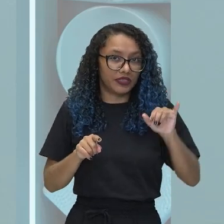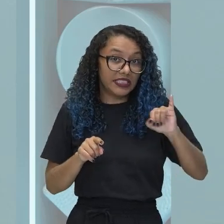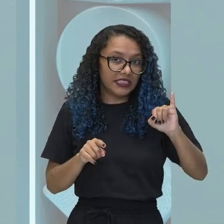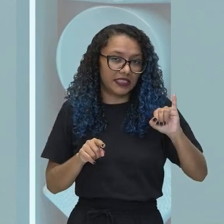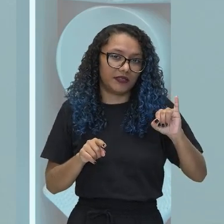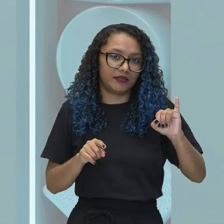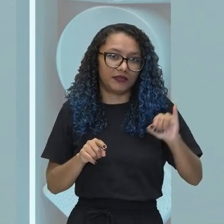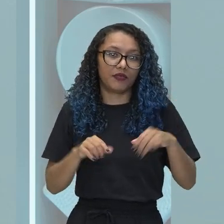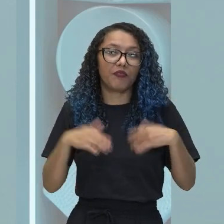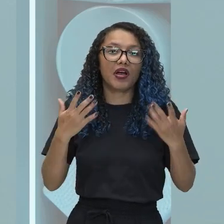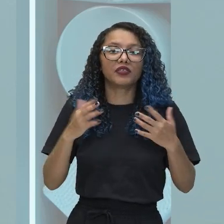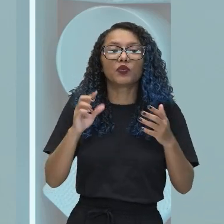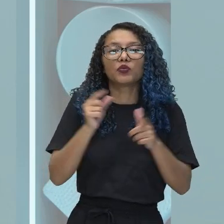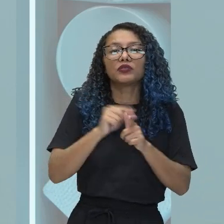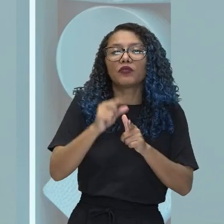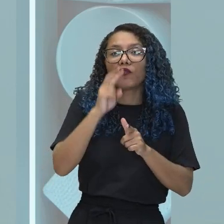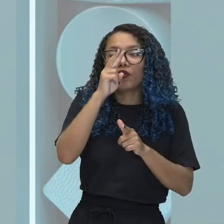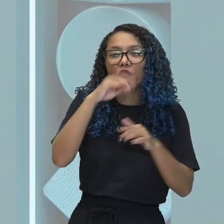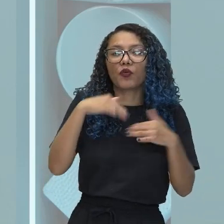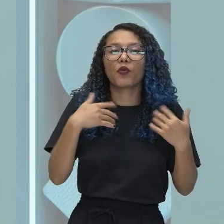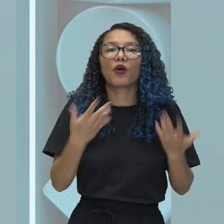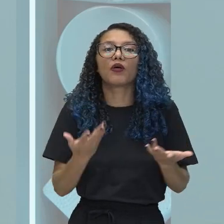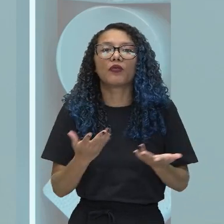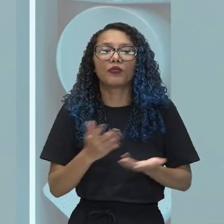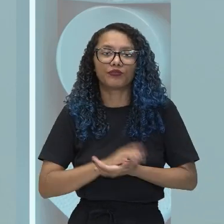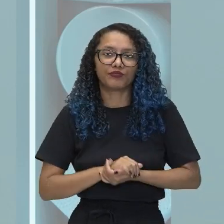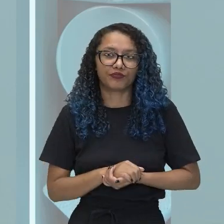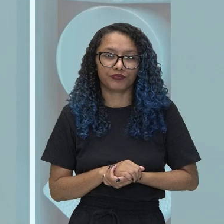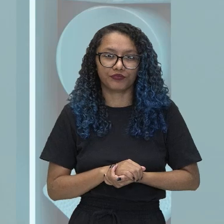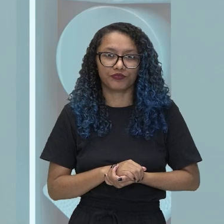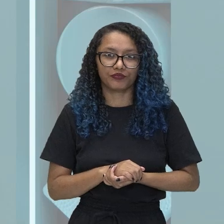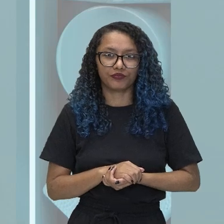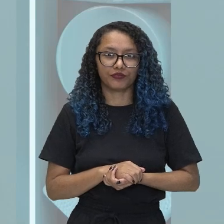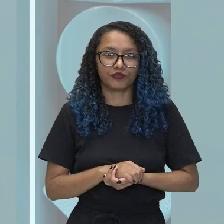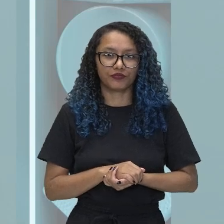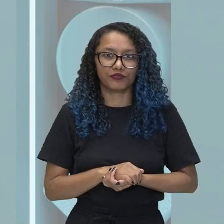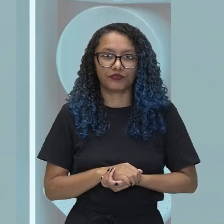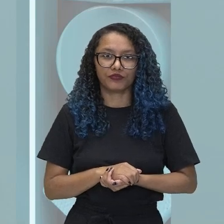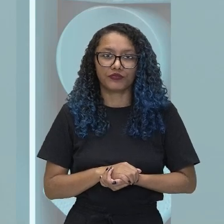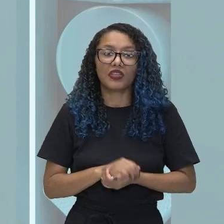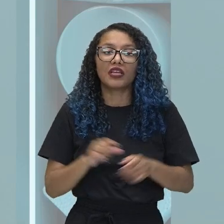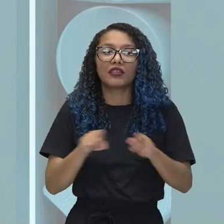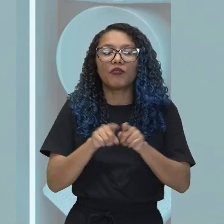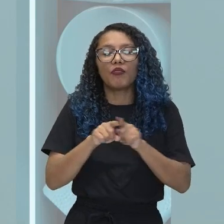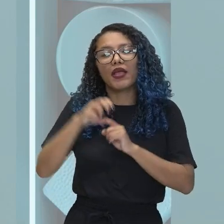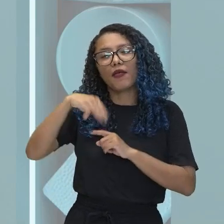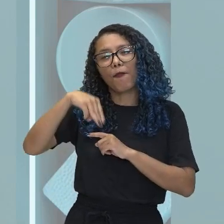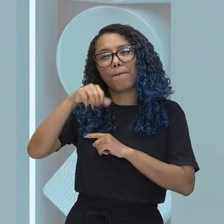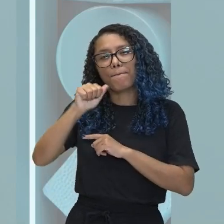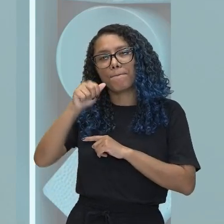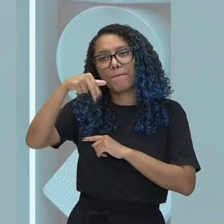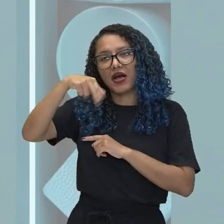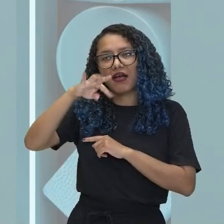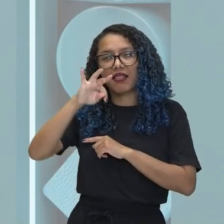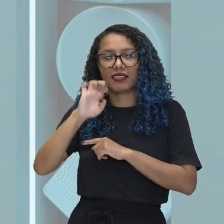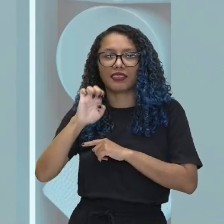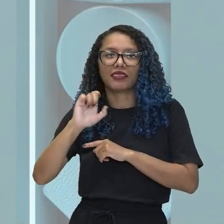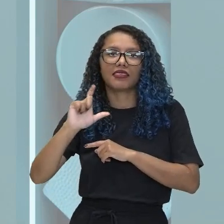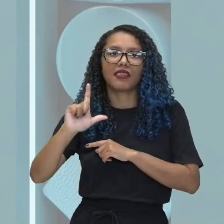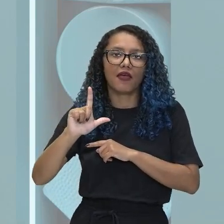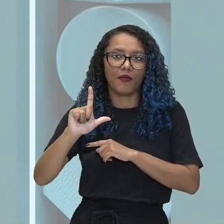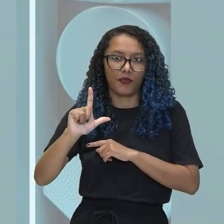Uruguai não não seria ur guai pessoal depois mantel o